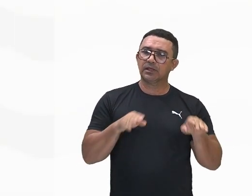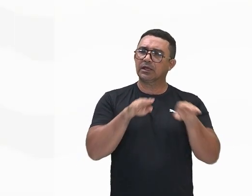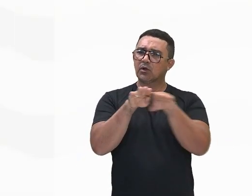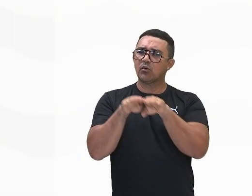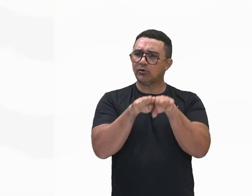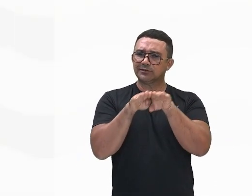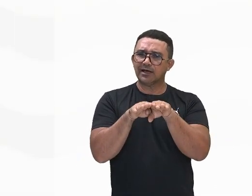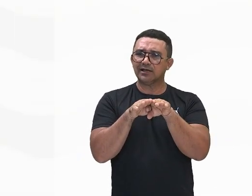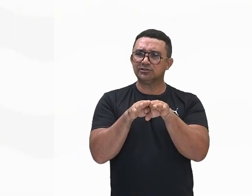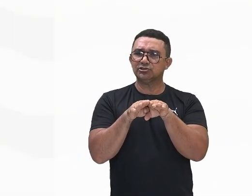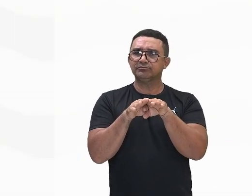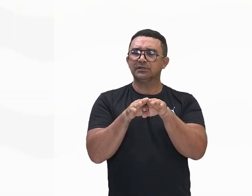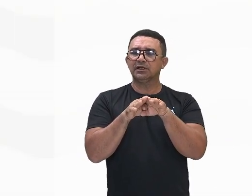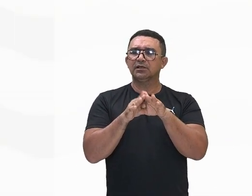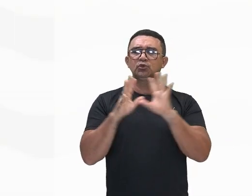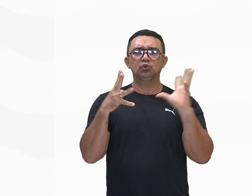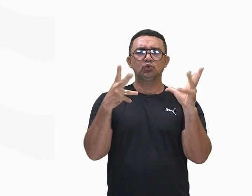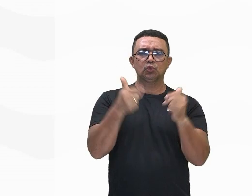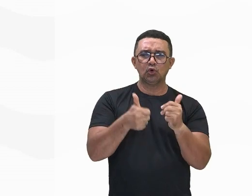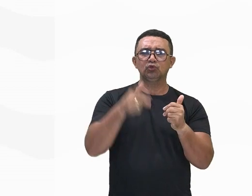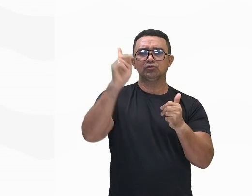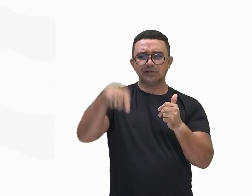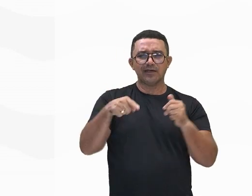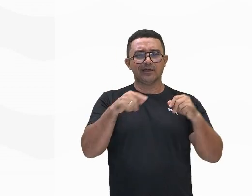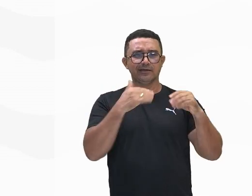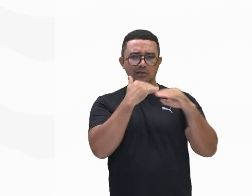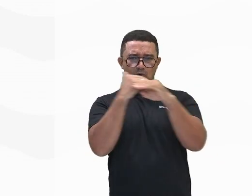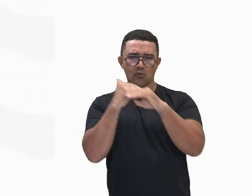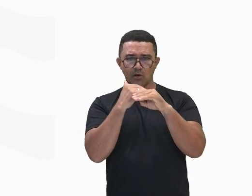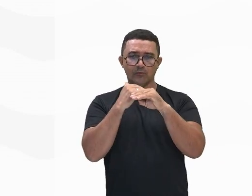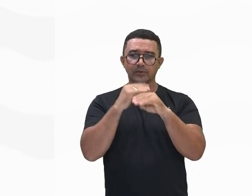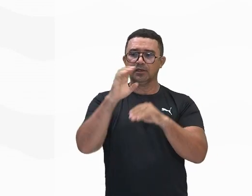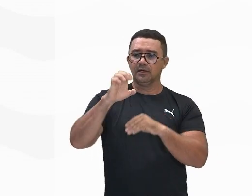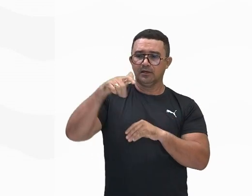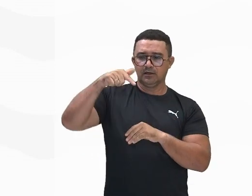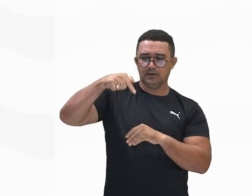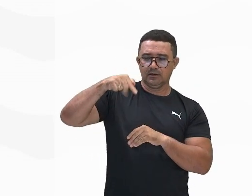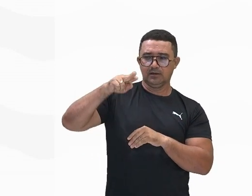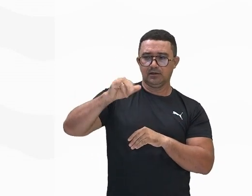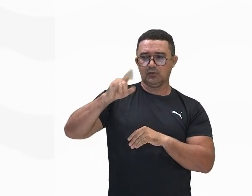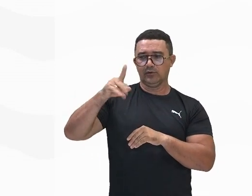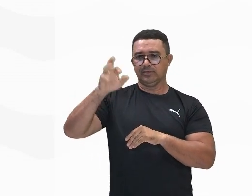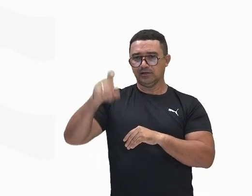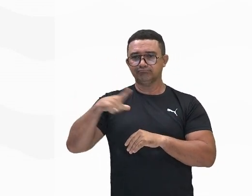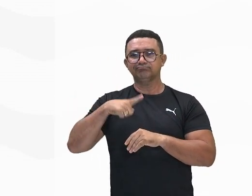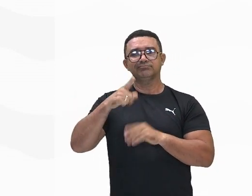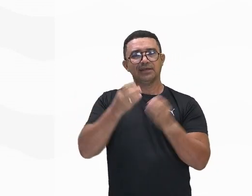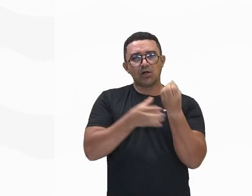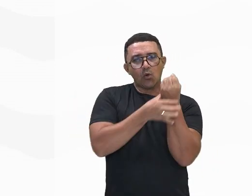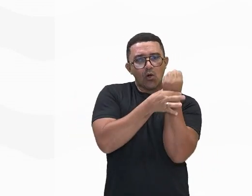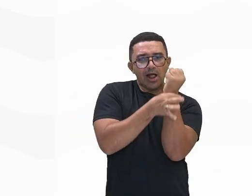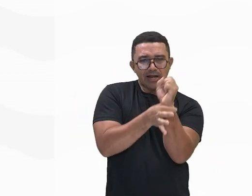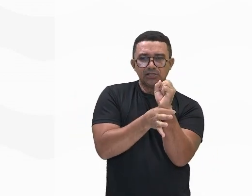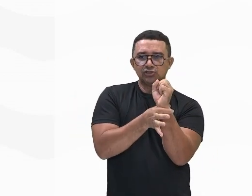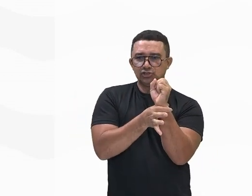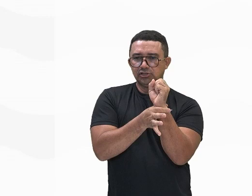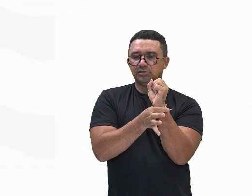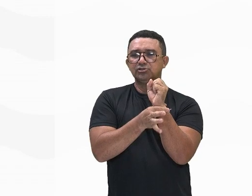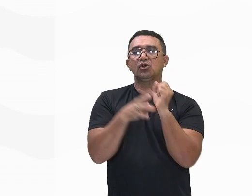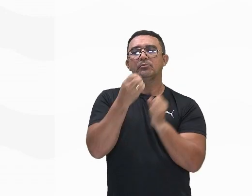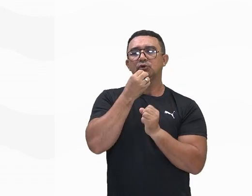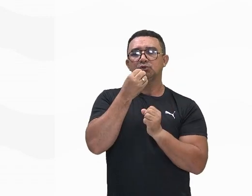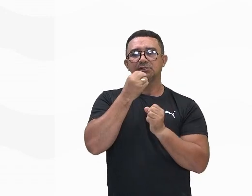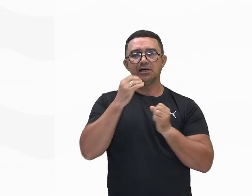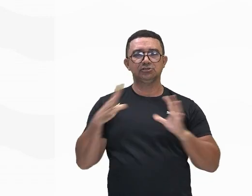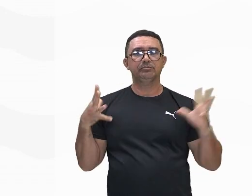busca tratar todos de maneira uniforme, a equidade busca garantir que todos tenham a mesma condição para